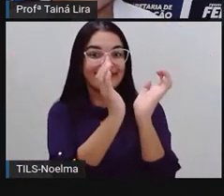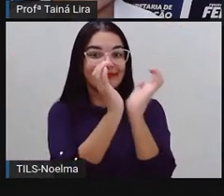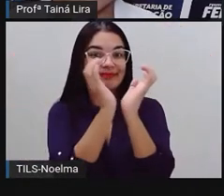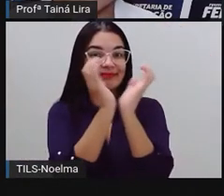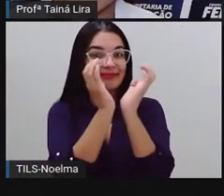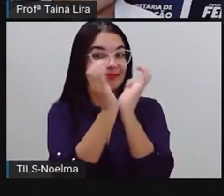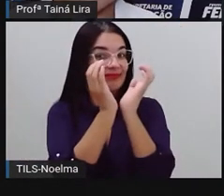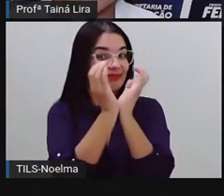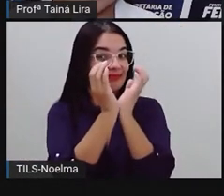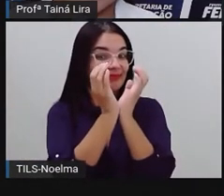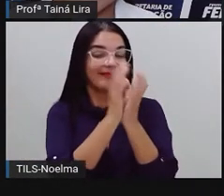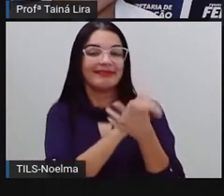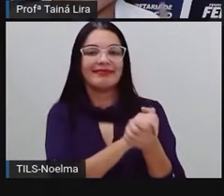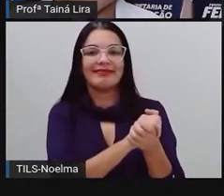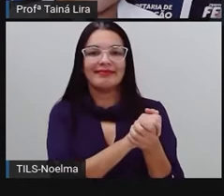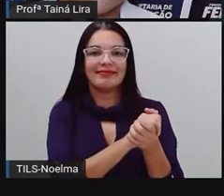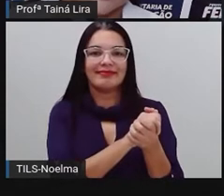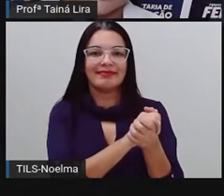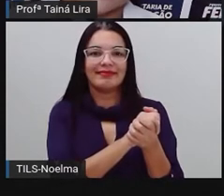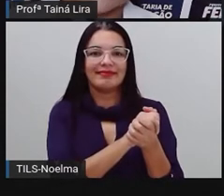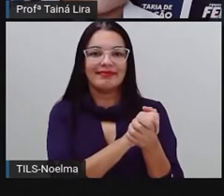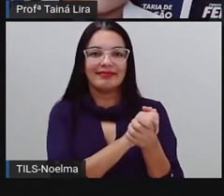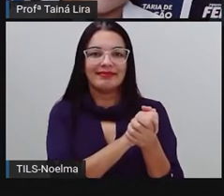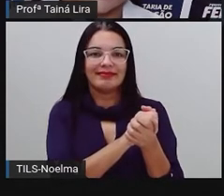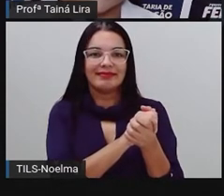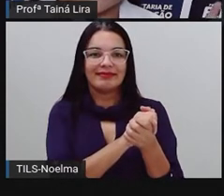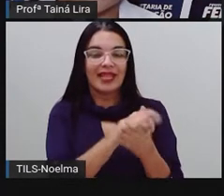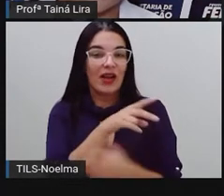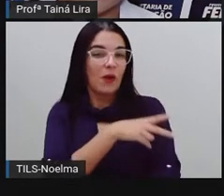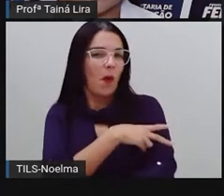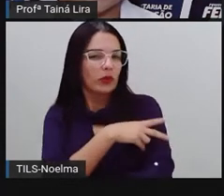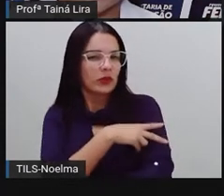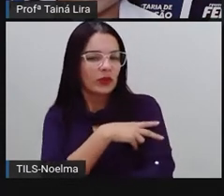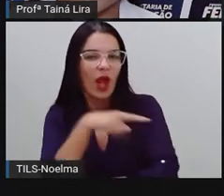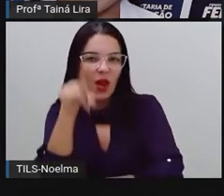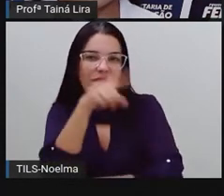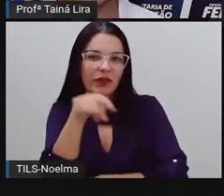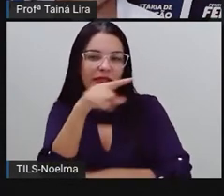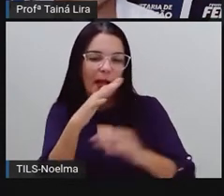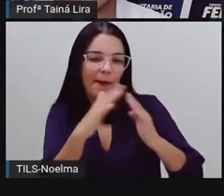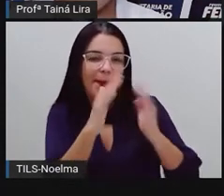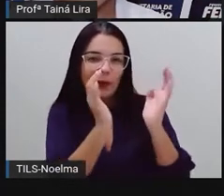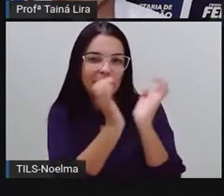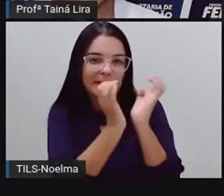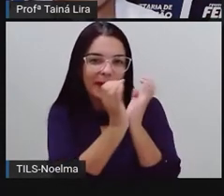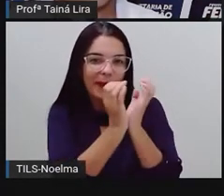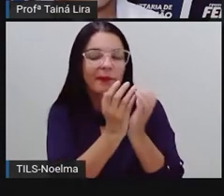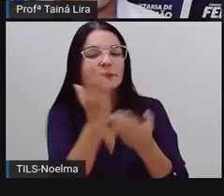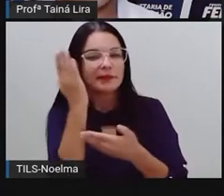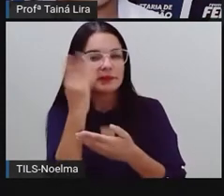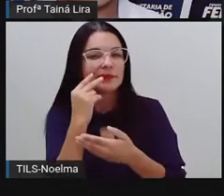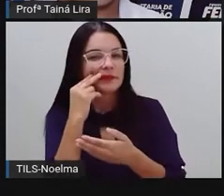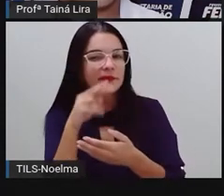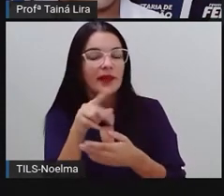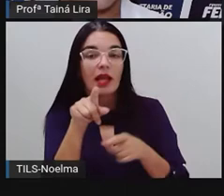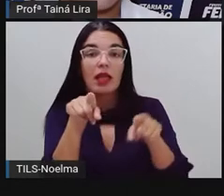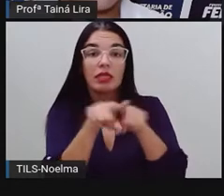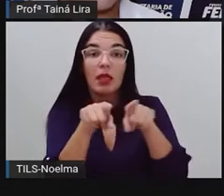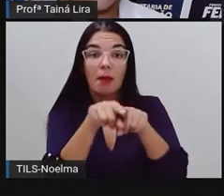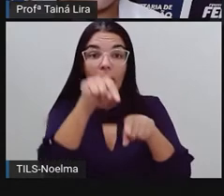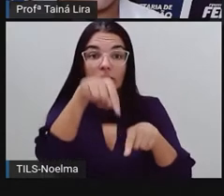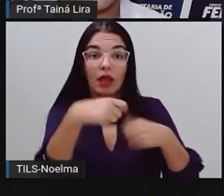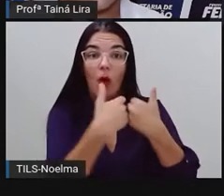caixa d'água do Tomba meus alunos aí do 2º ano que moram aí no tomba a questão do sistema de